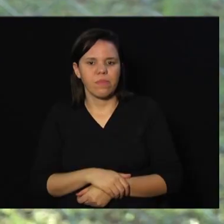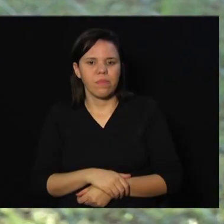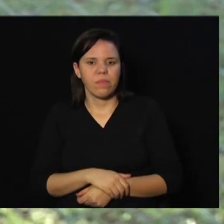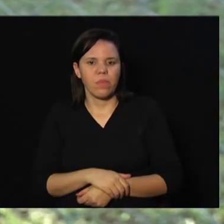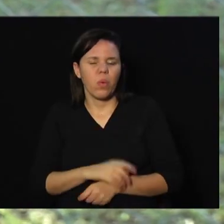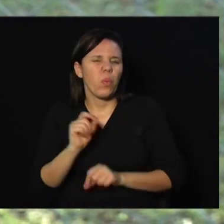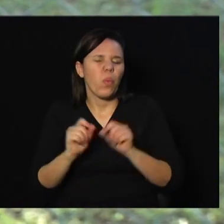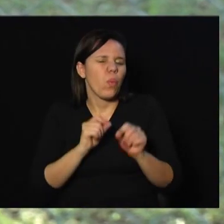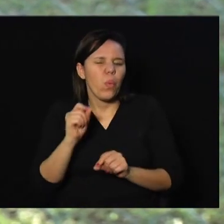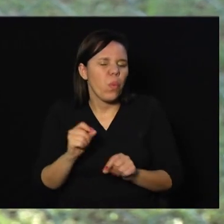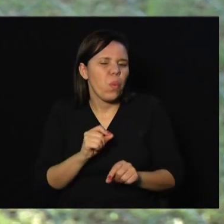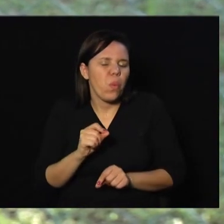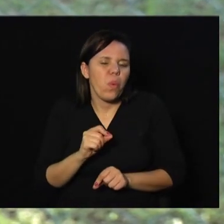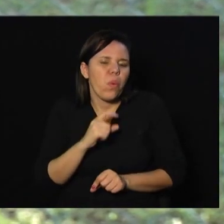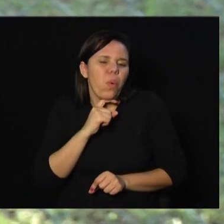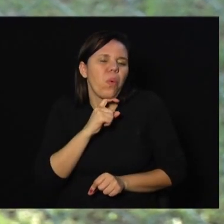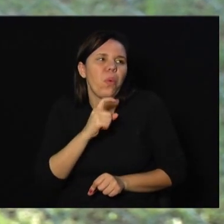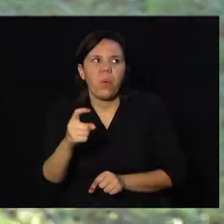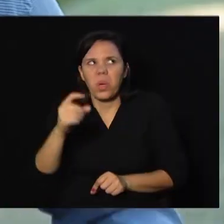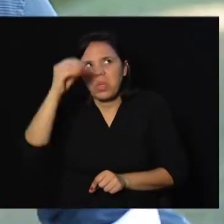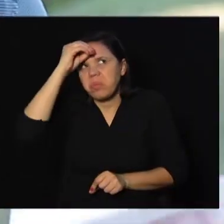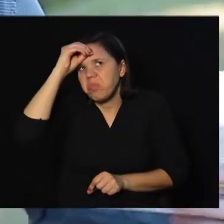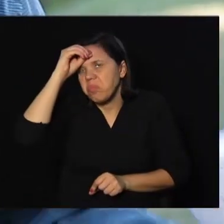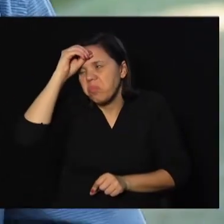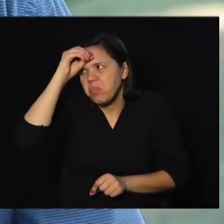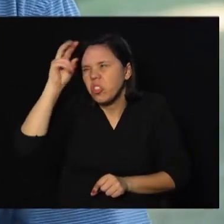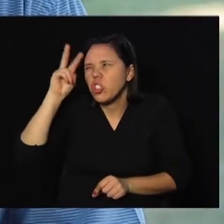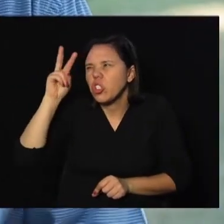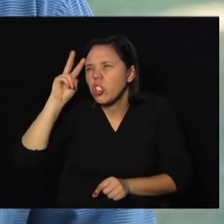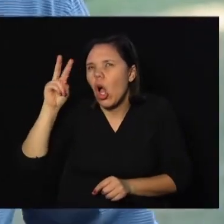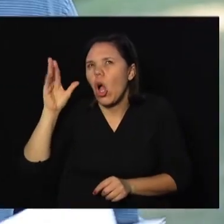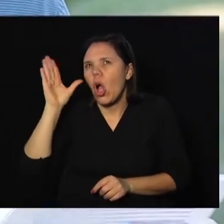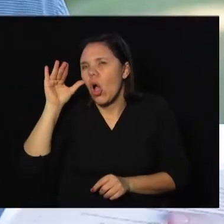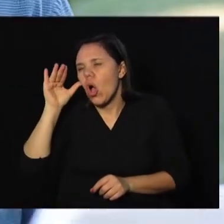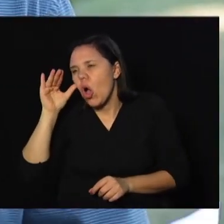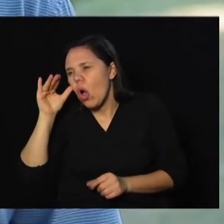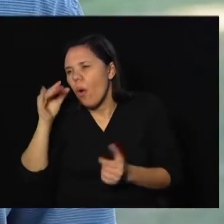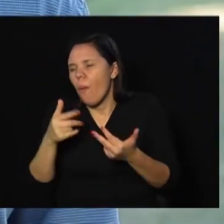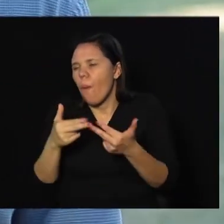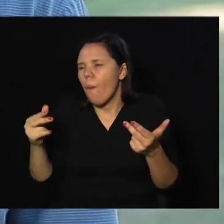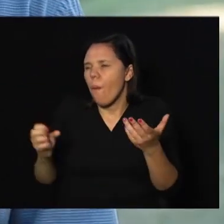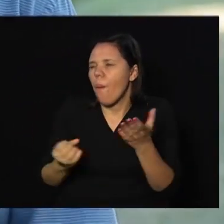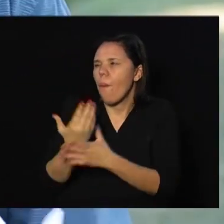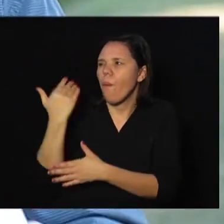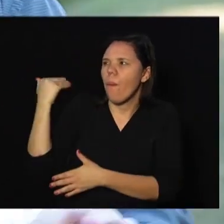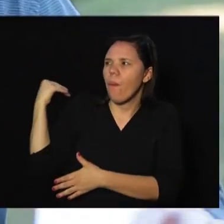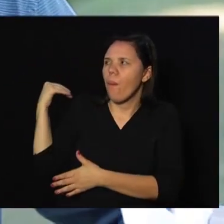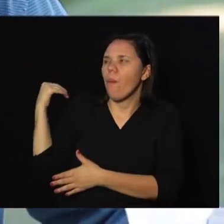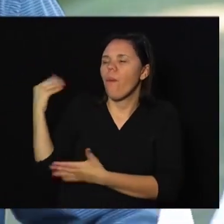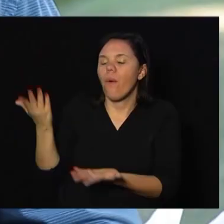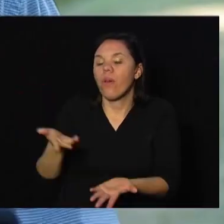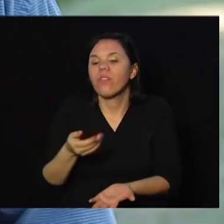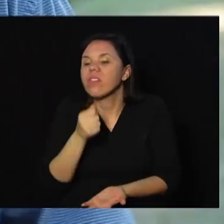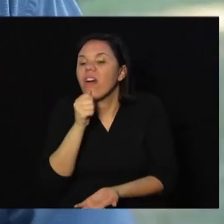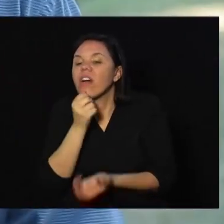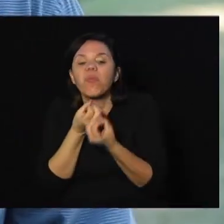Que ninguém sabe? Uma história, uma curiosidade, alguma coisa que já aconteceu na sua vida que você não